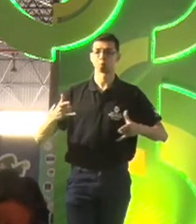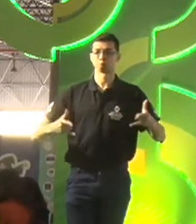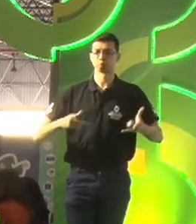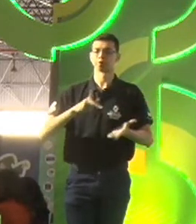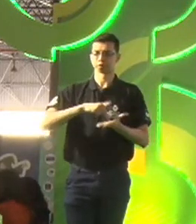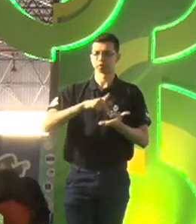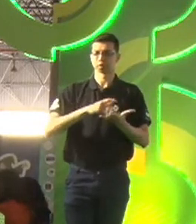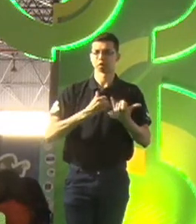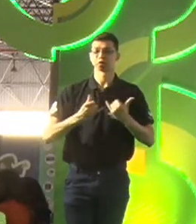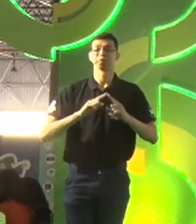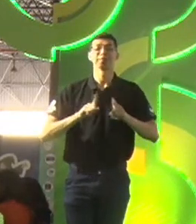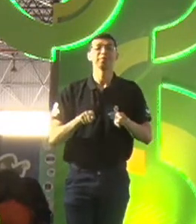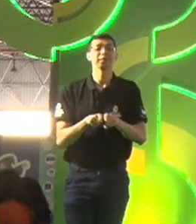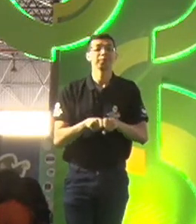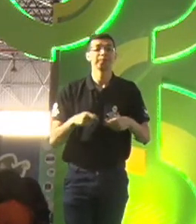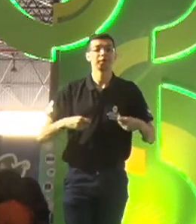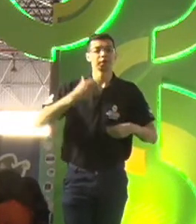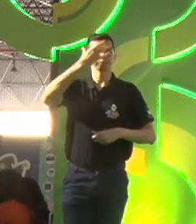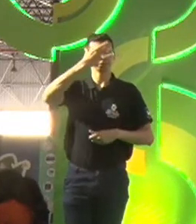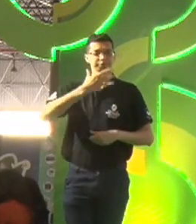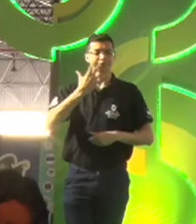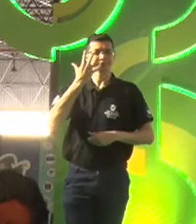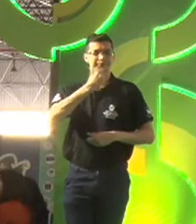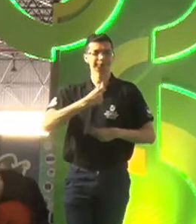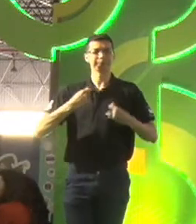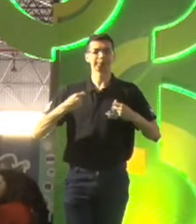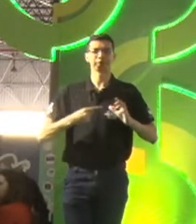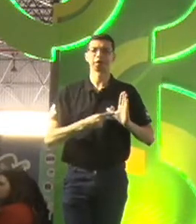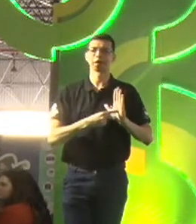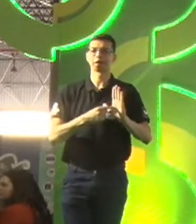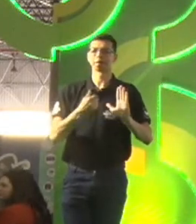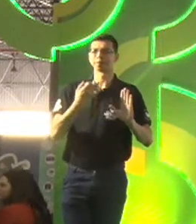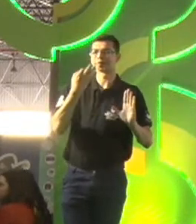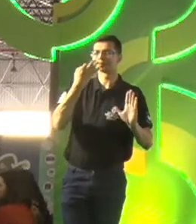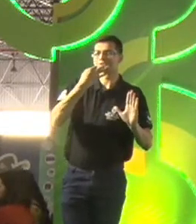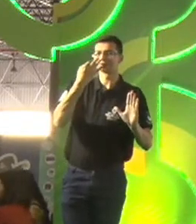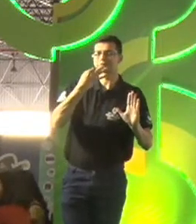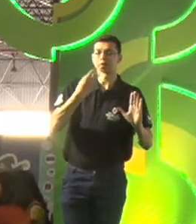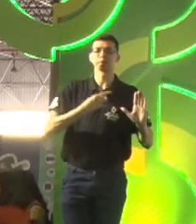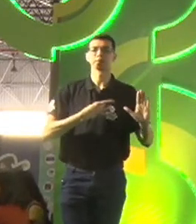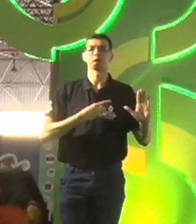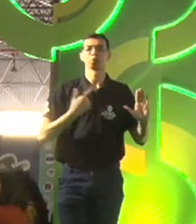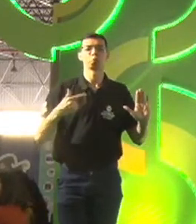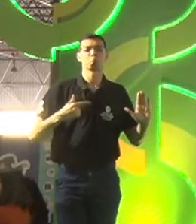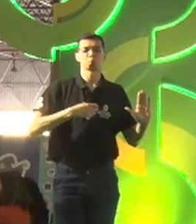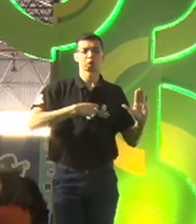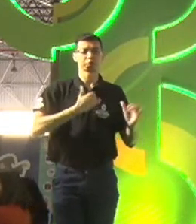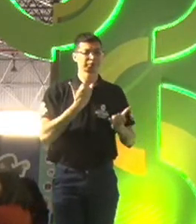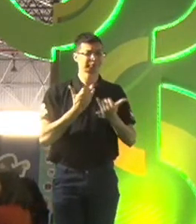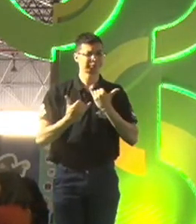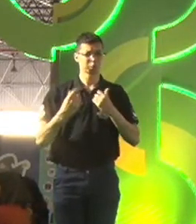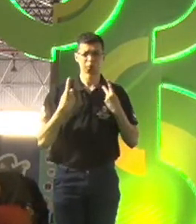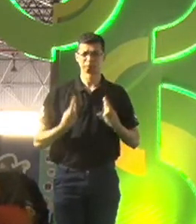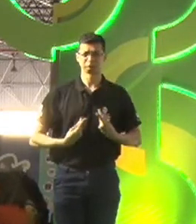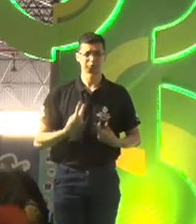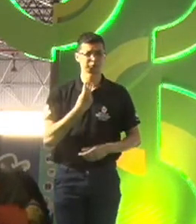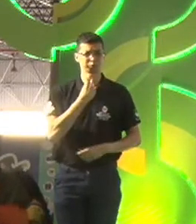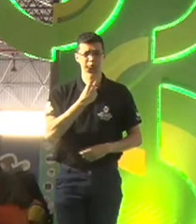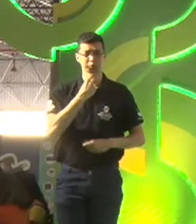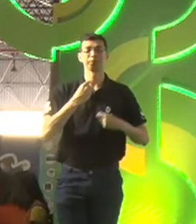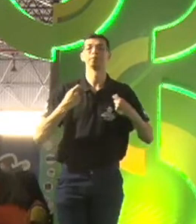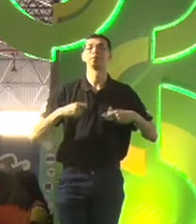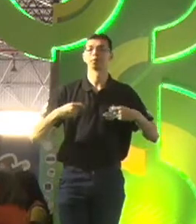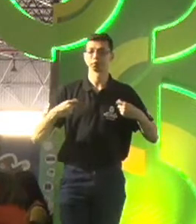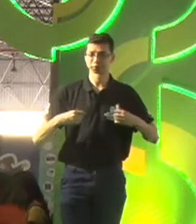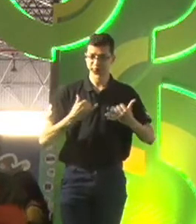ao mesmo tempo ele tem que ter um rosto bonito ele tem que ser apresentado e que não me entrega medo ou seja ele não pode ser parecido com humano e tem que ser parecido com Robô